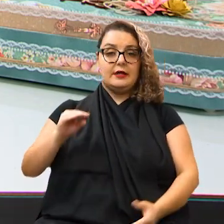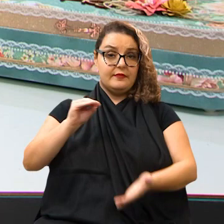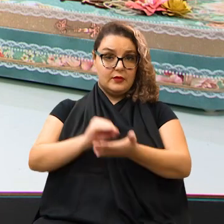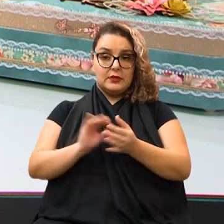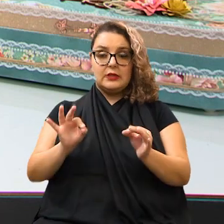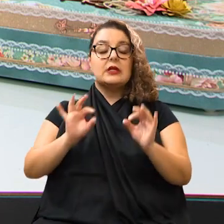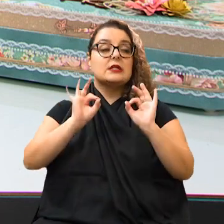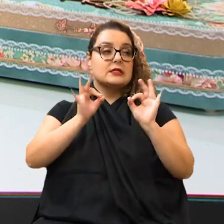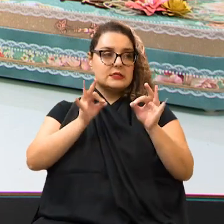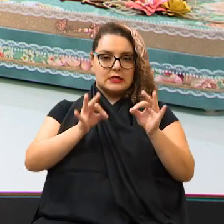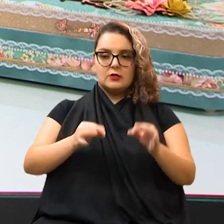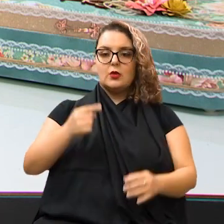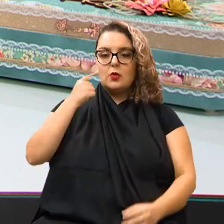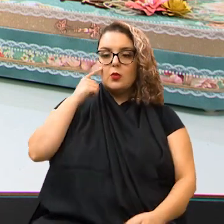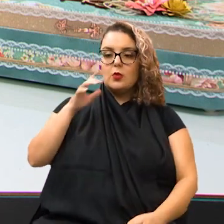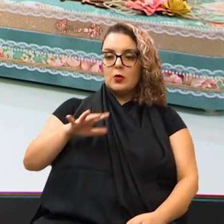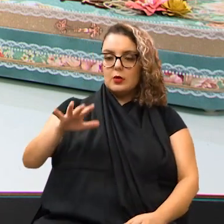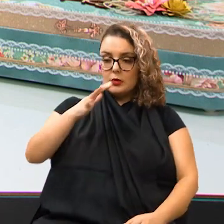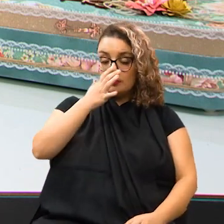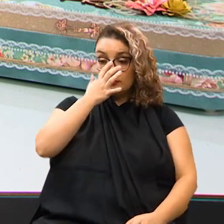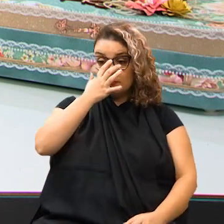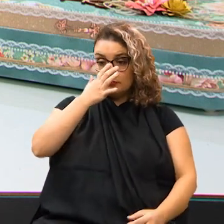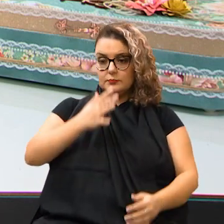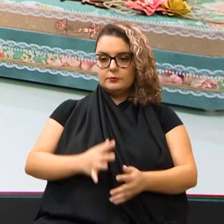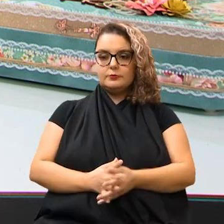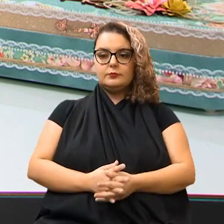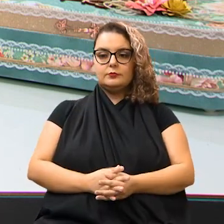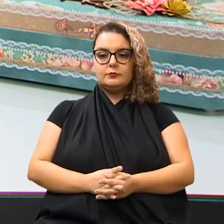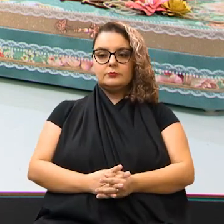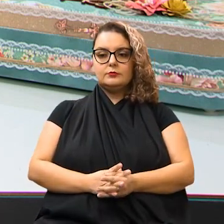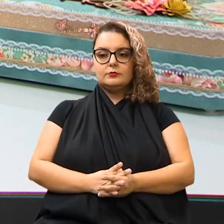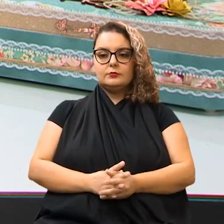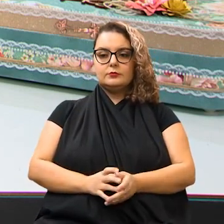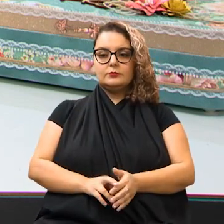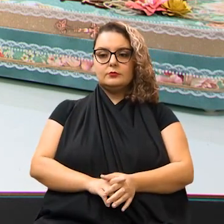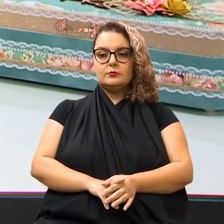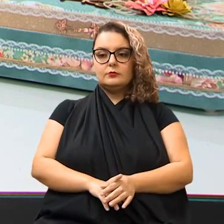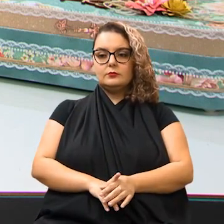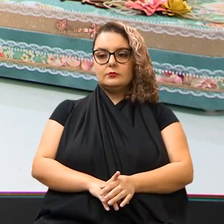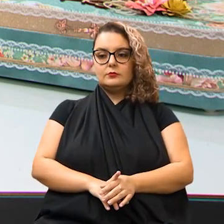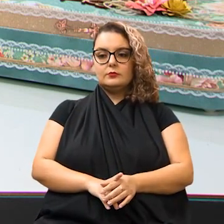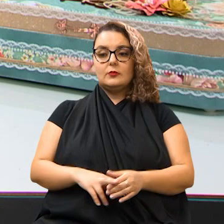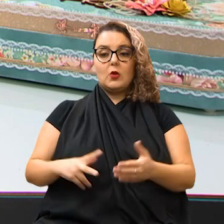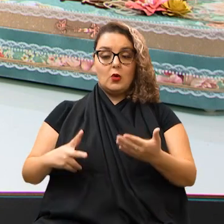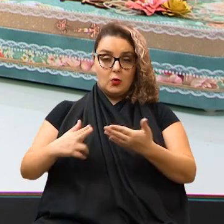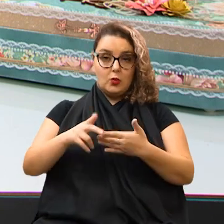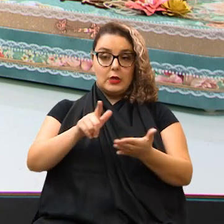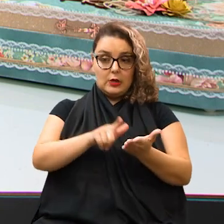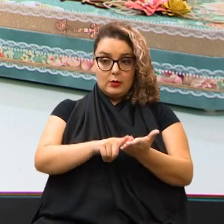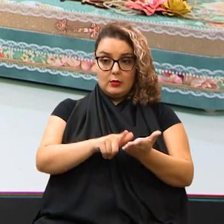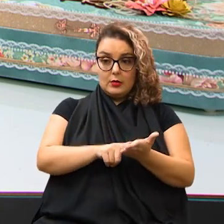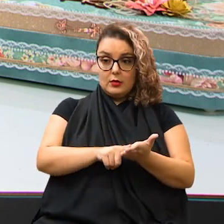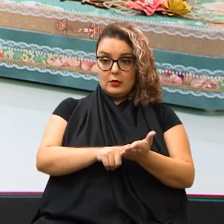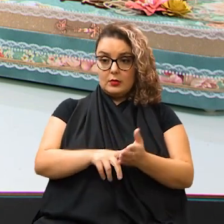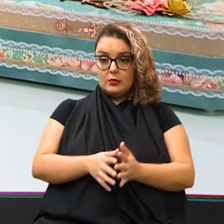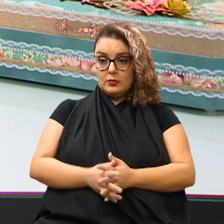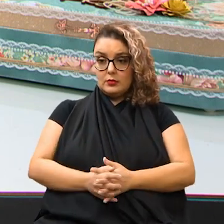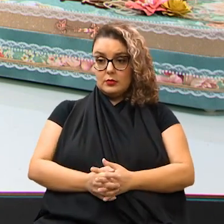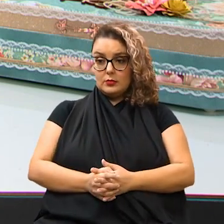nada. Isso. O ideal é você cortar o papel